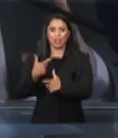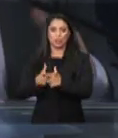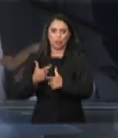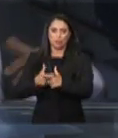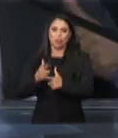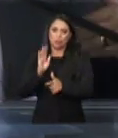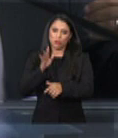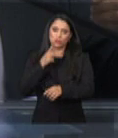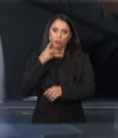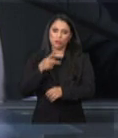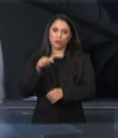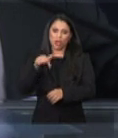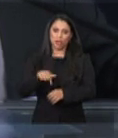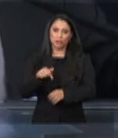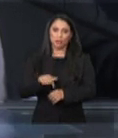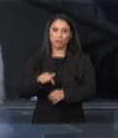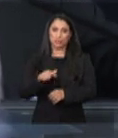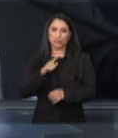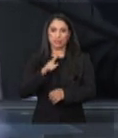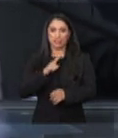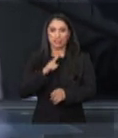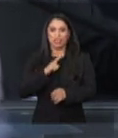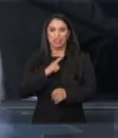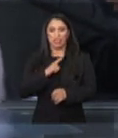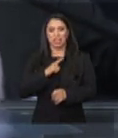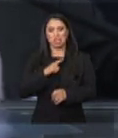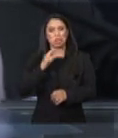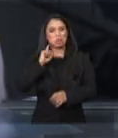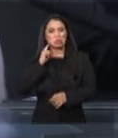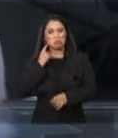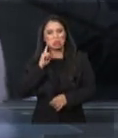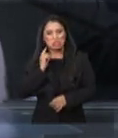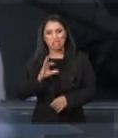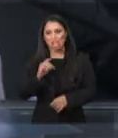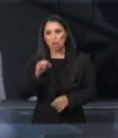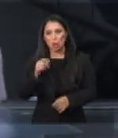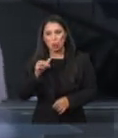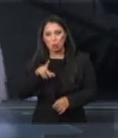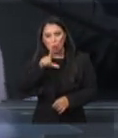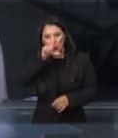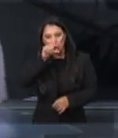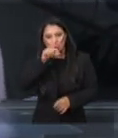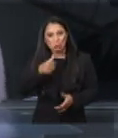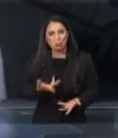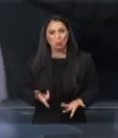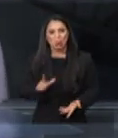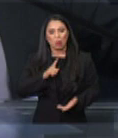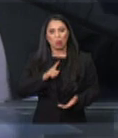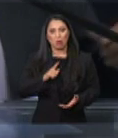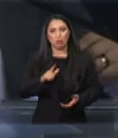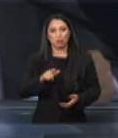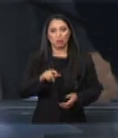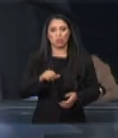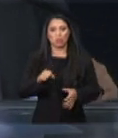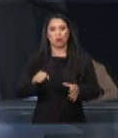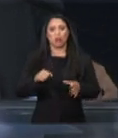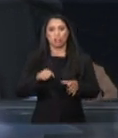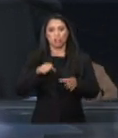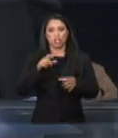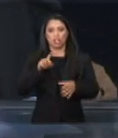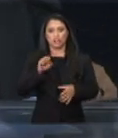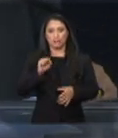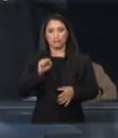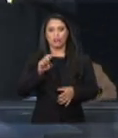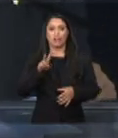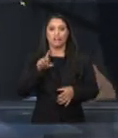Érica trouxe aqui de percevejos de pombos de cocô de pombo de vaso sanitários pulando né dentro